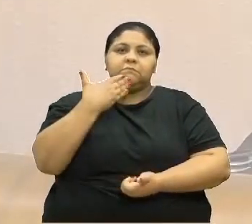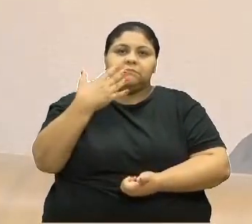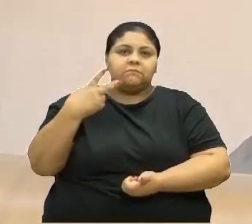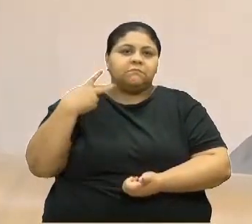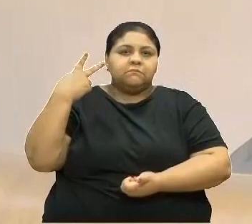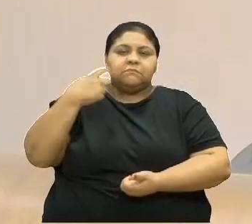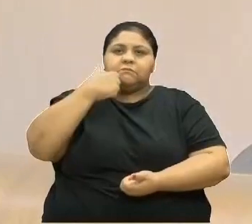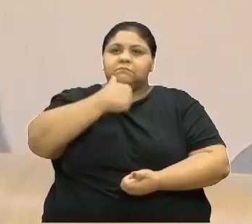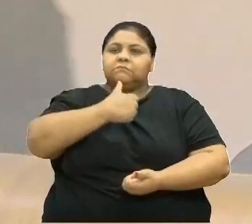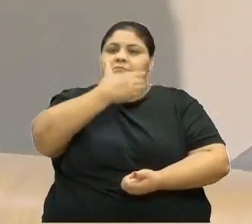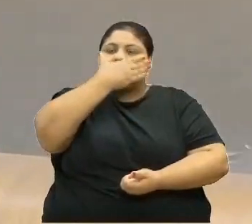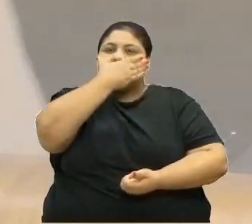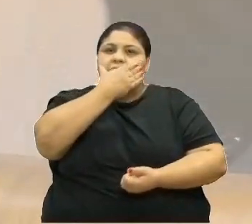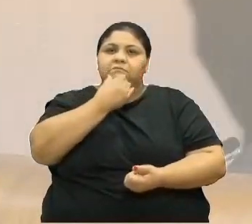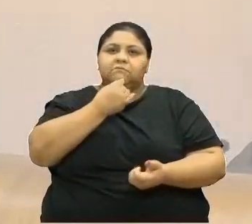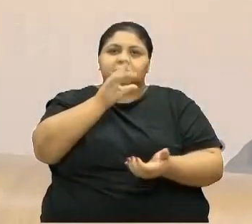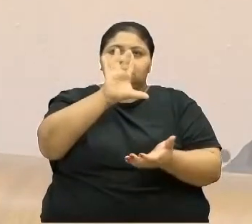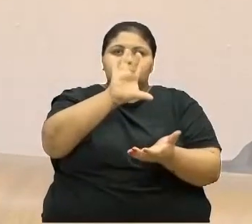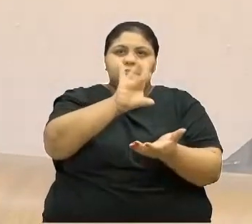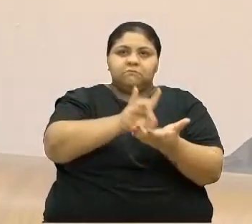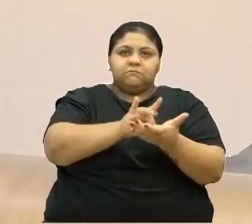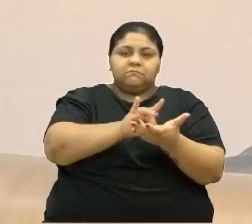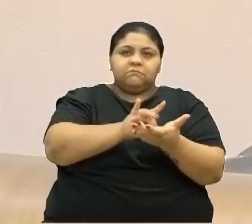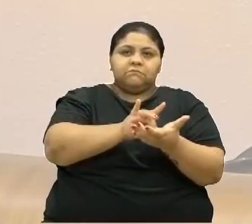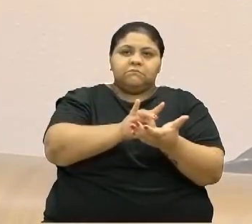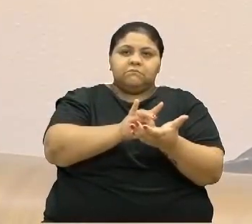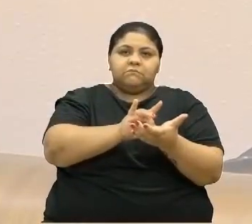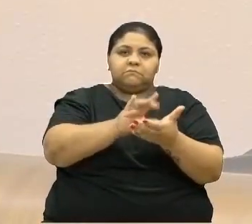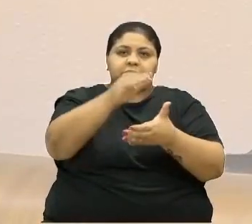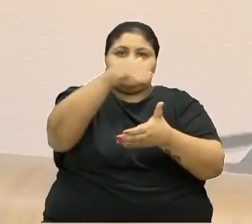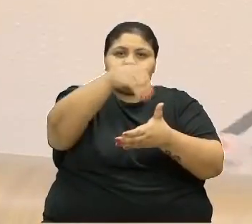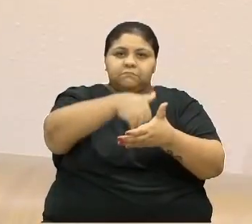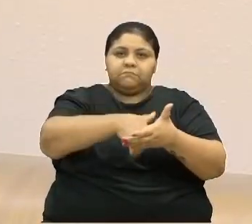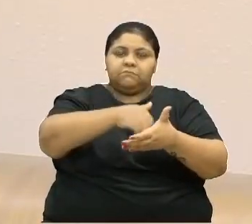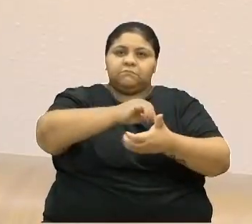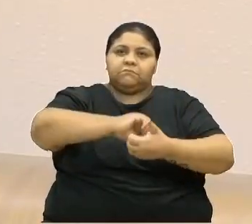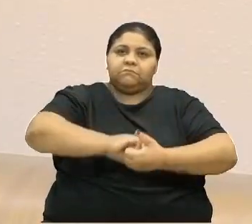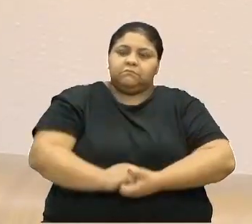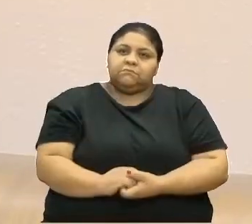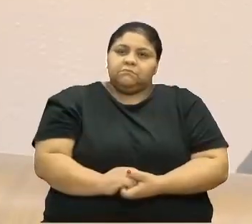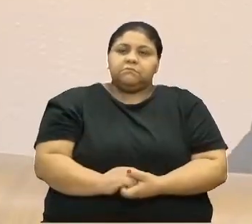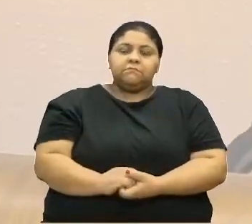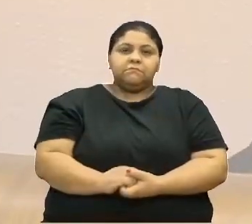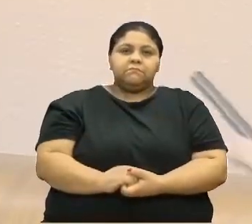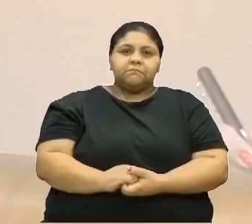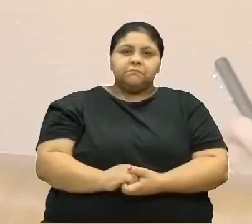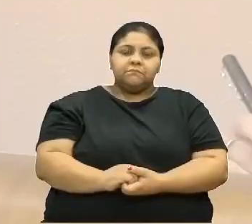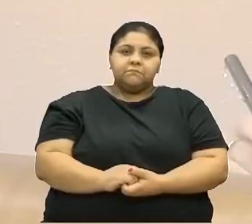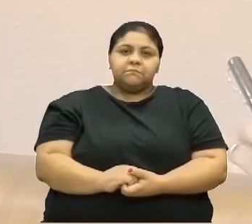Solicito, então, às vereadoras e vereadores que, a partir de agora, registrem os seus votos.